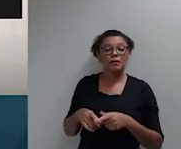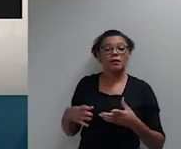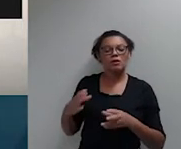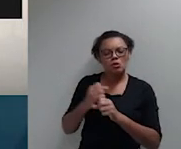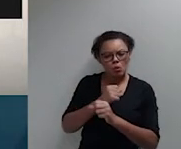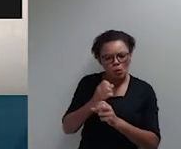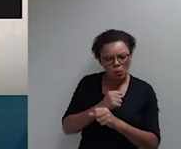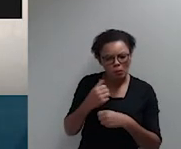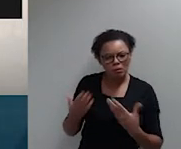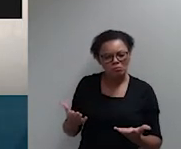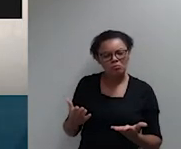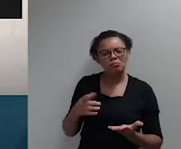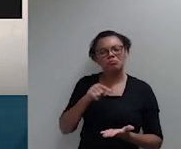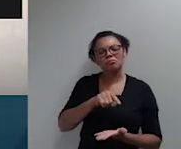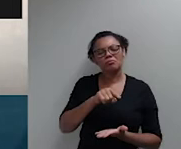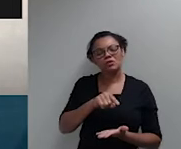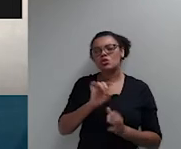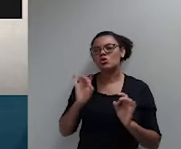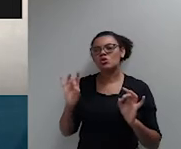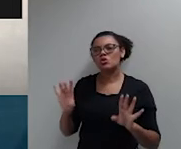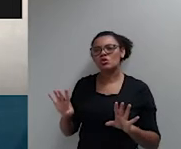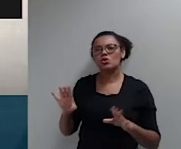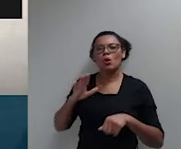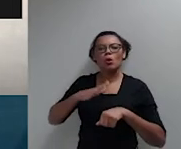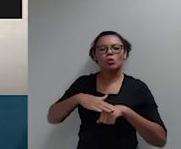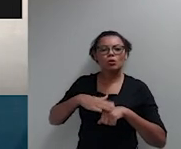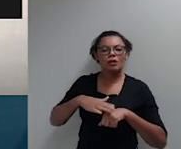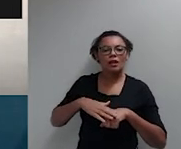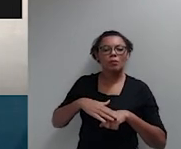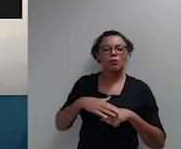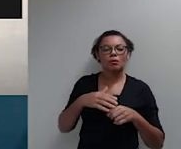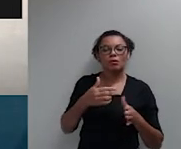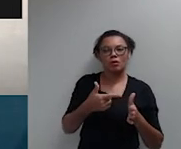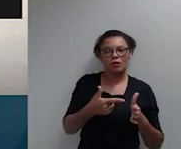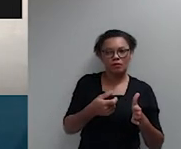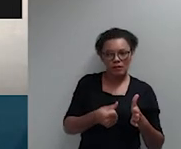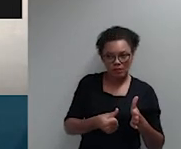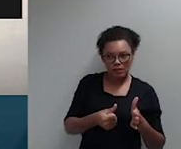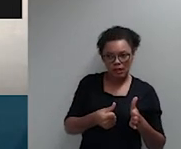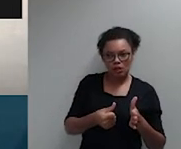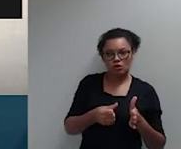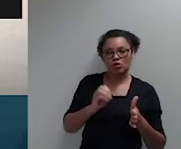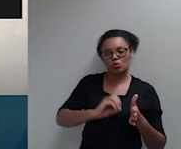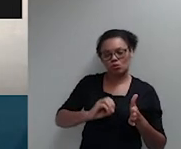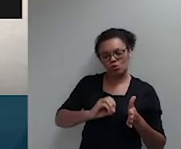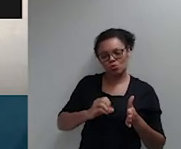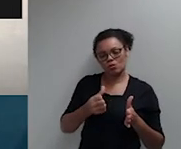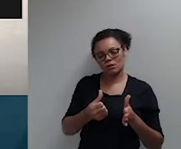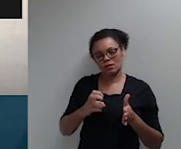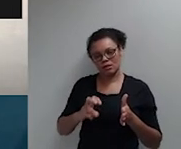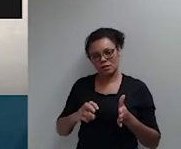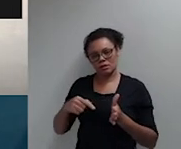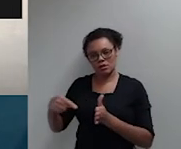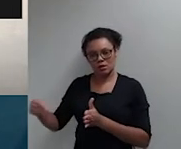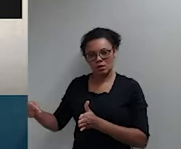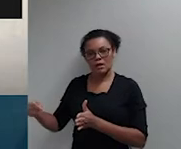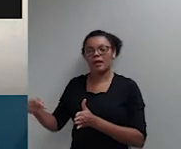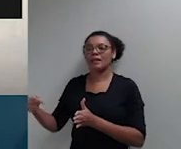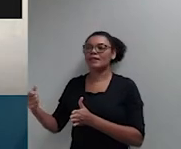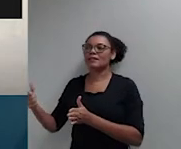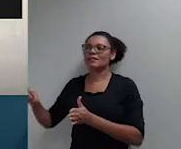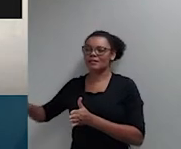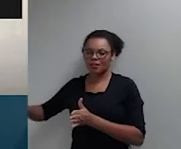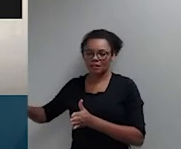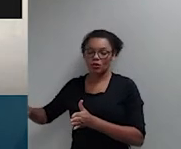para determinar que a reparação mensal de uma anistiado político que ocupava o cargo de fiscal do extinto Instituto de